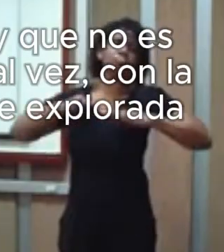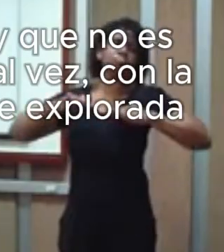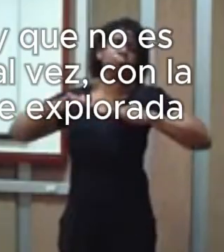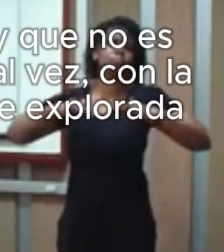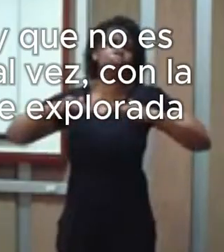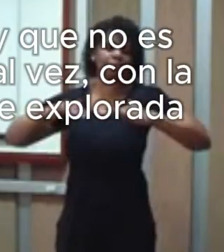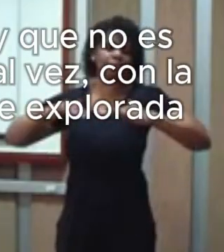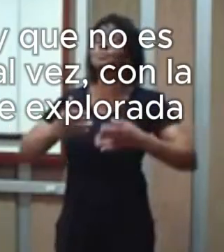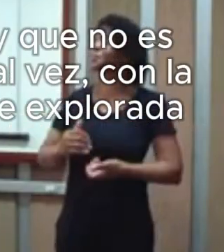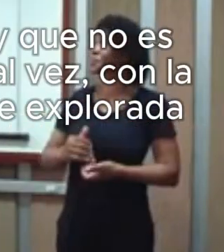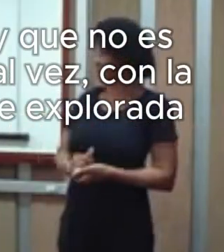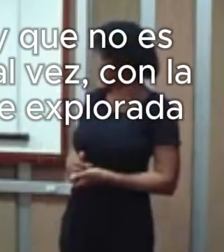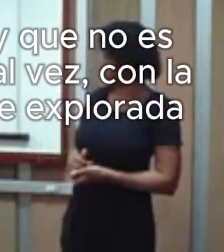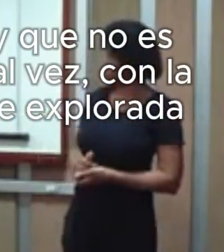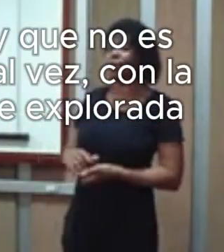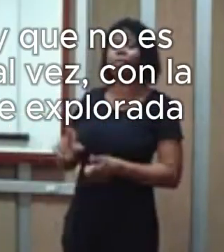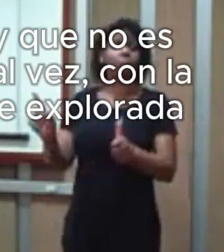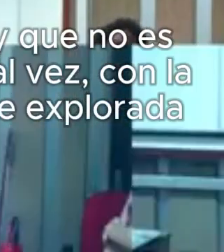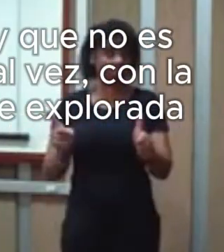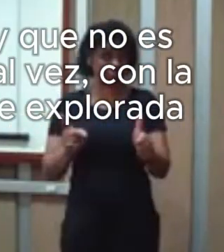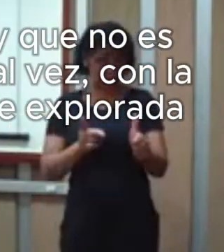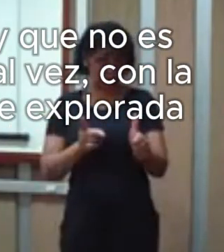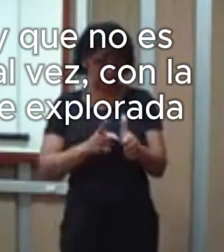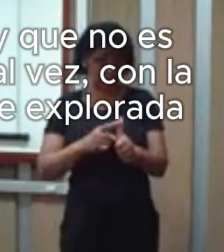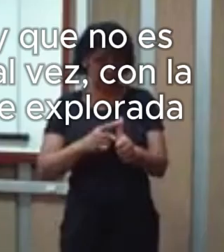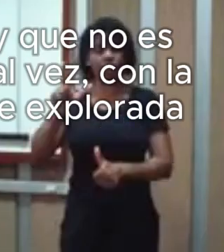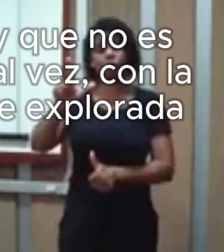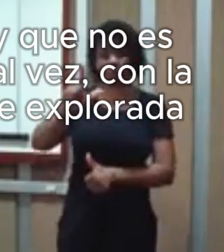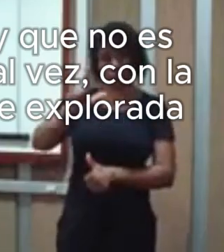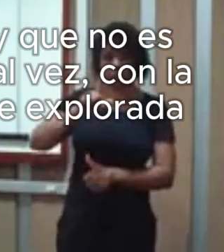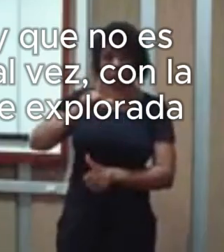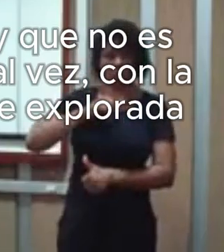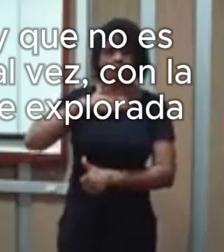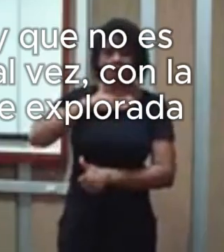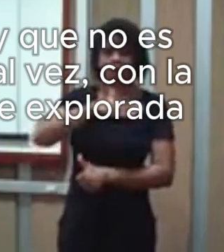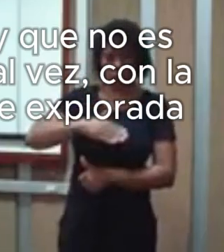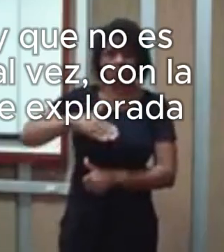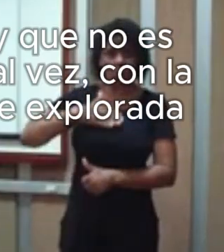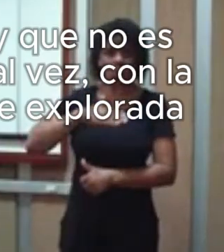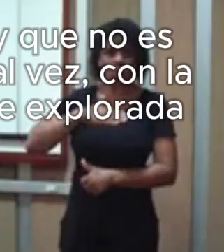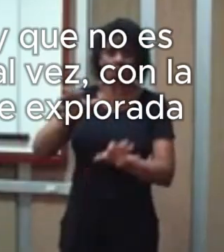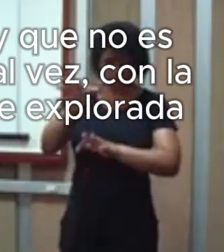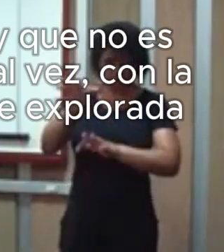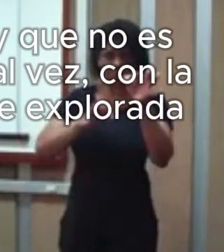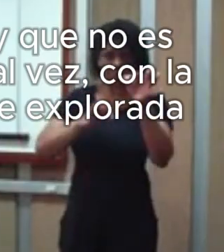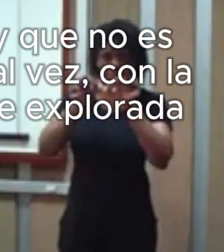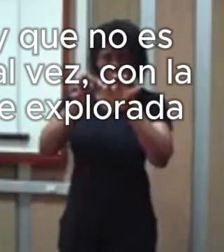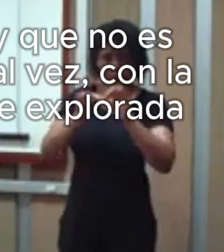Então, em primeiro lugar, eu acho que existe uma... Eu gosto de célula-tronco, tá? Sou fã.